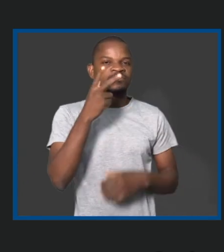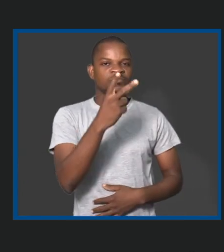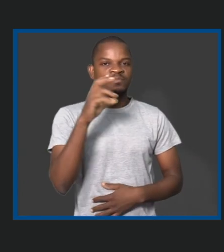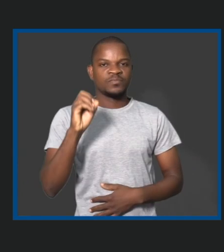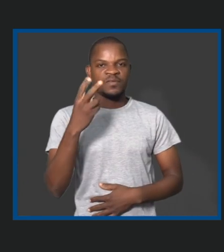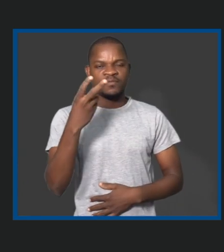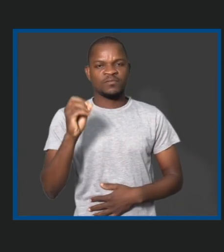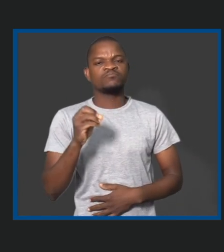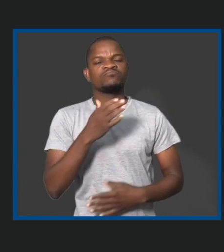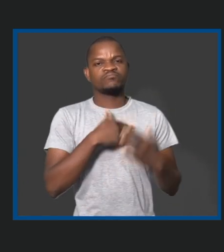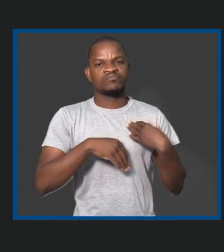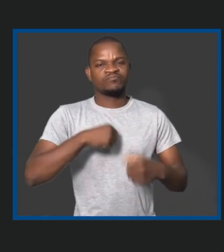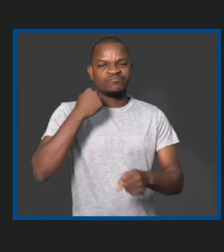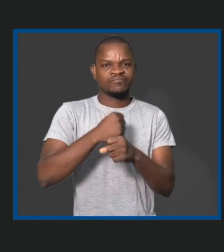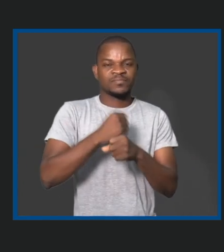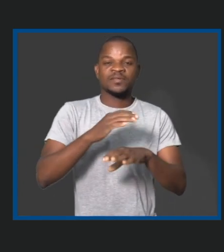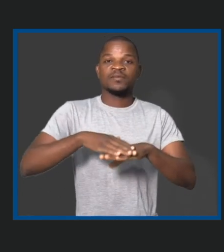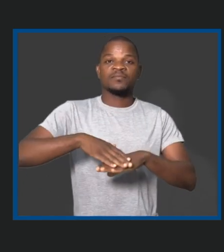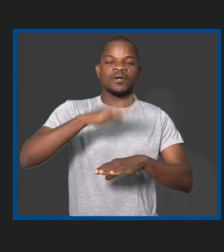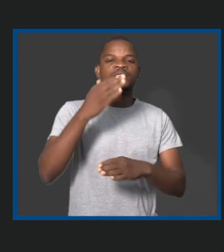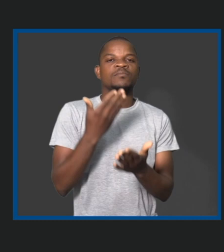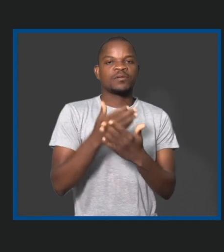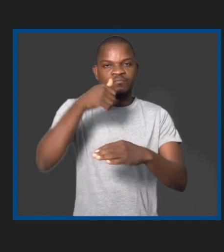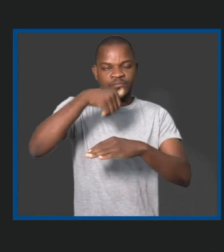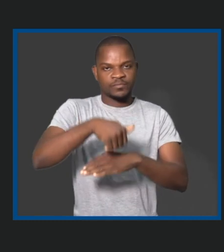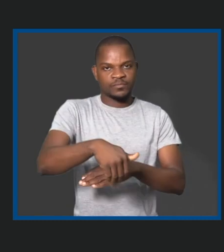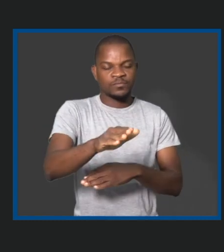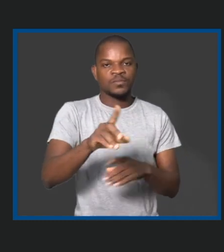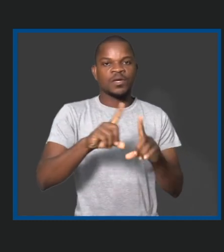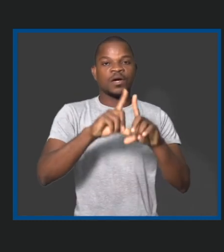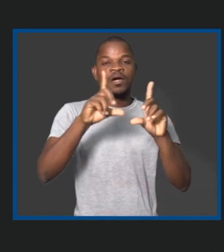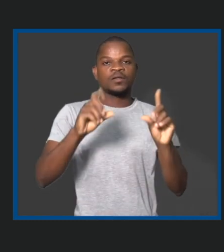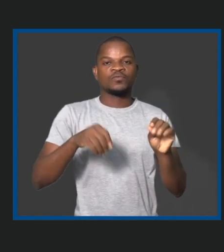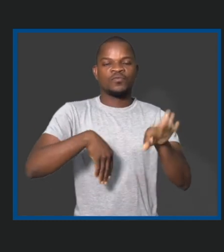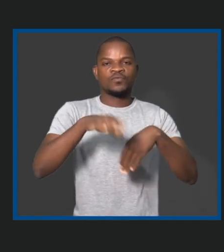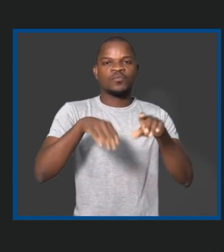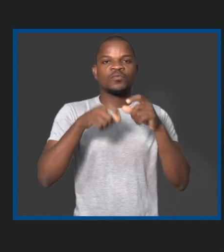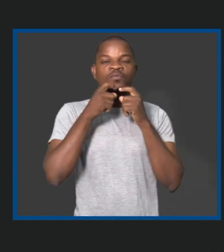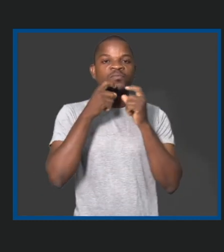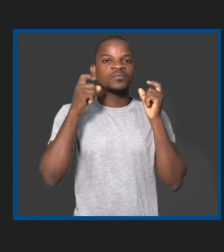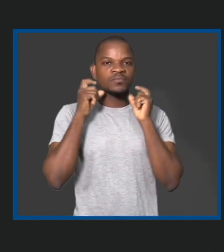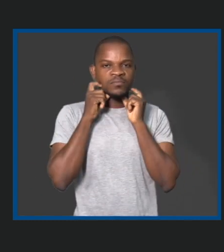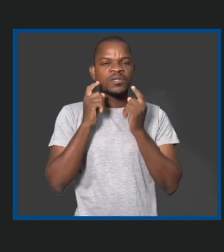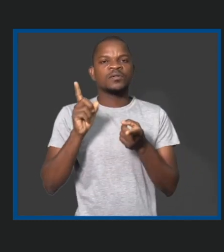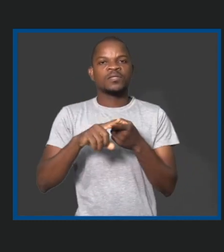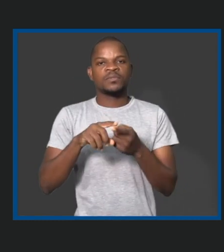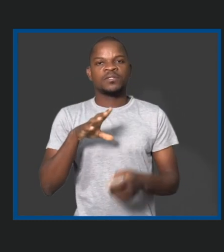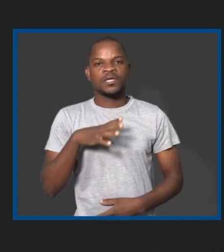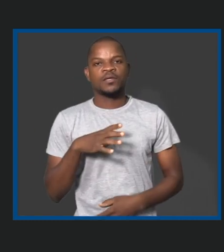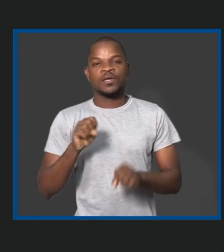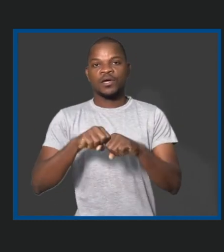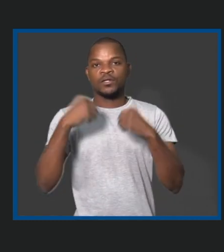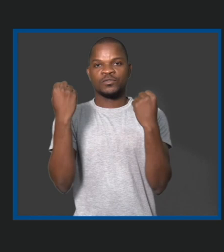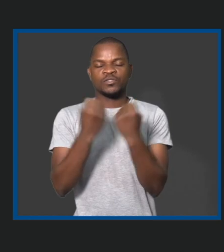prometem evitar todos os esforços necessários para se manter na fina flor do futebol